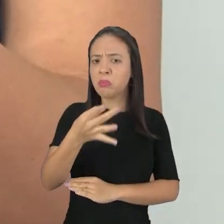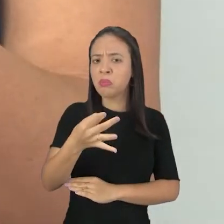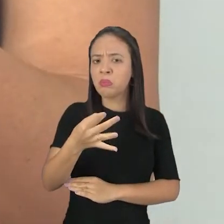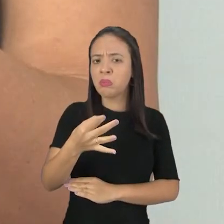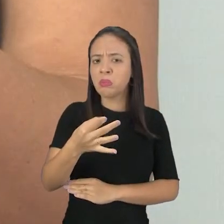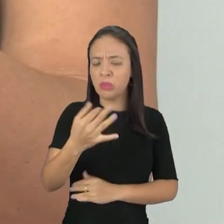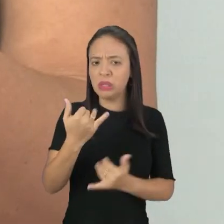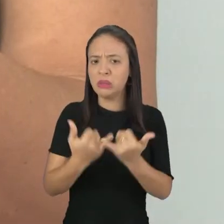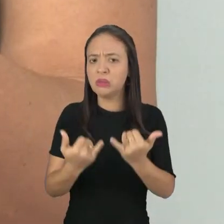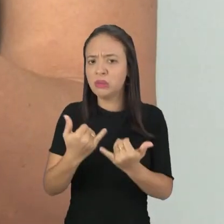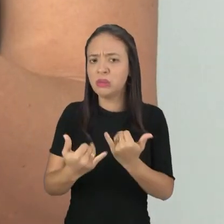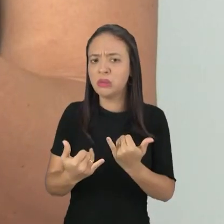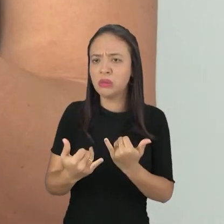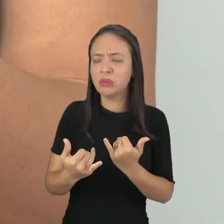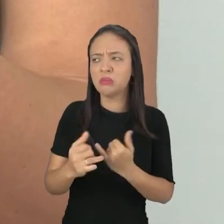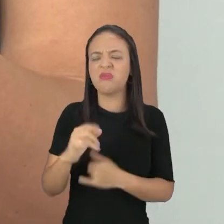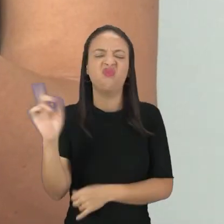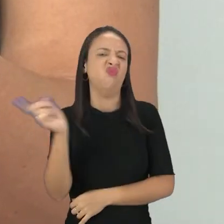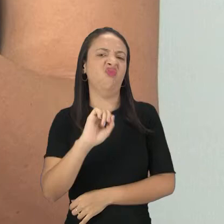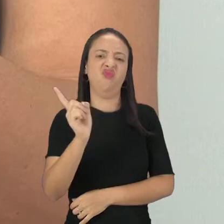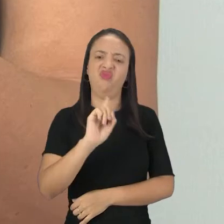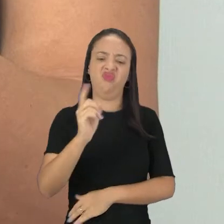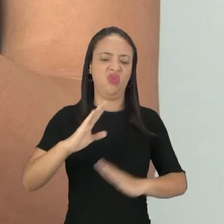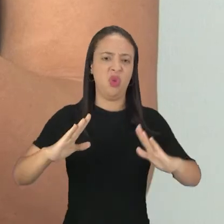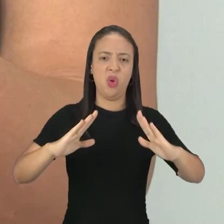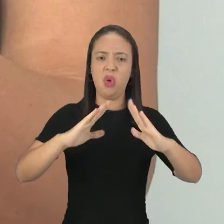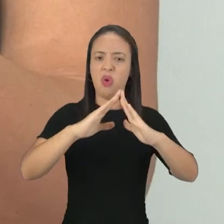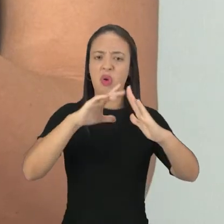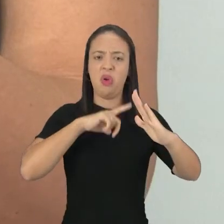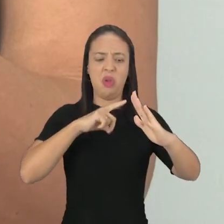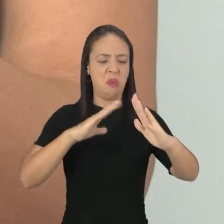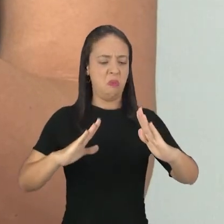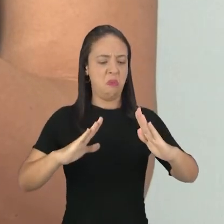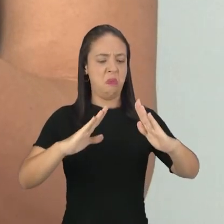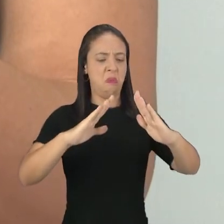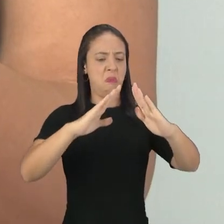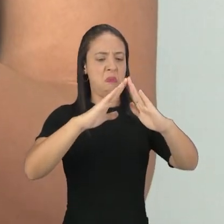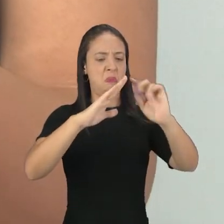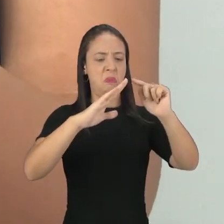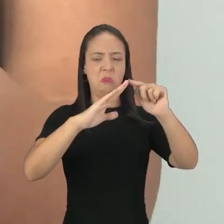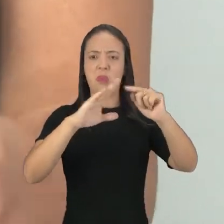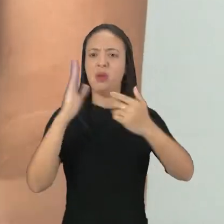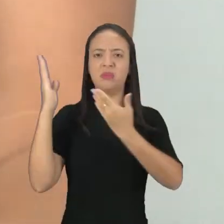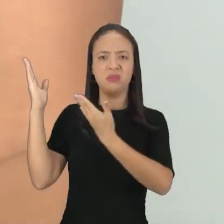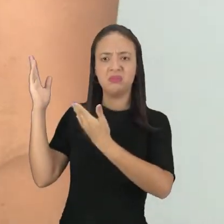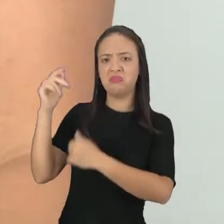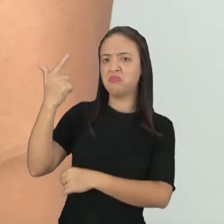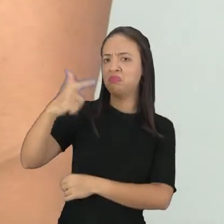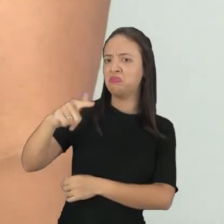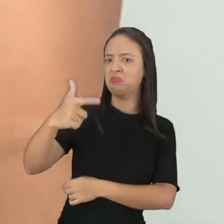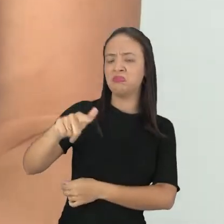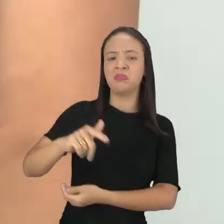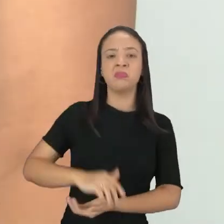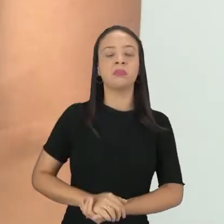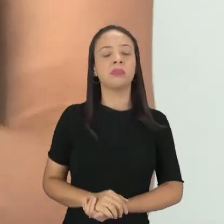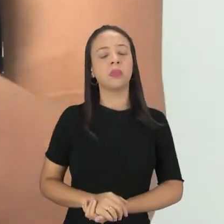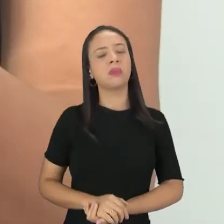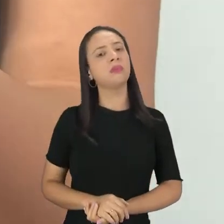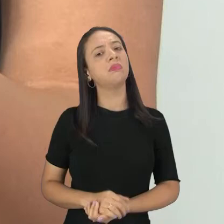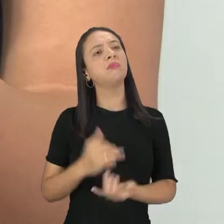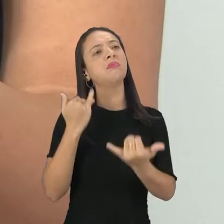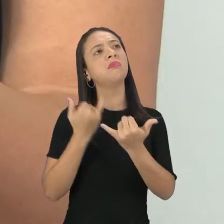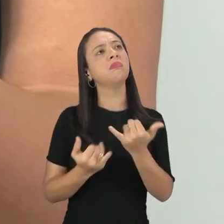Tem semelhança? Não, o cone ele tem uma pontinha ali em cima, esse não tem, não é verdade? Ele se